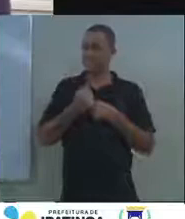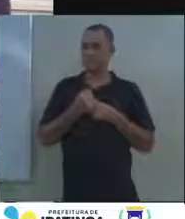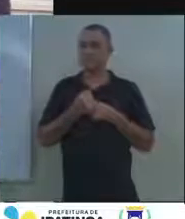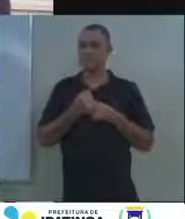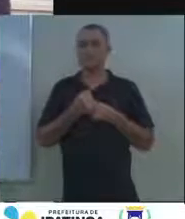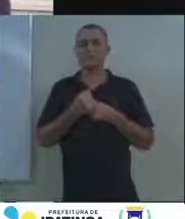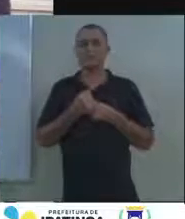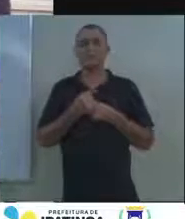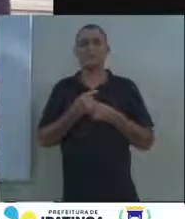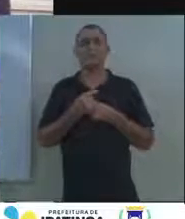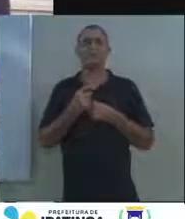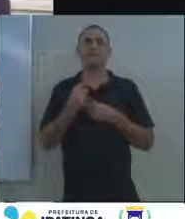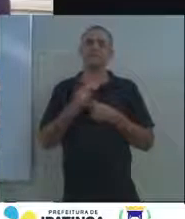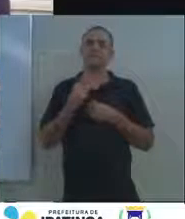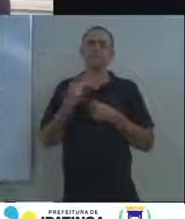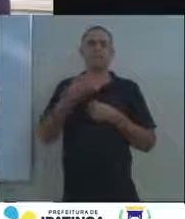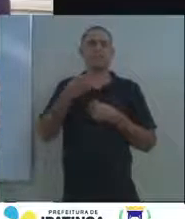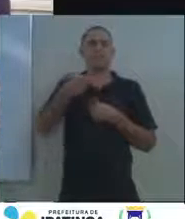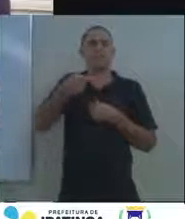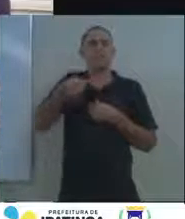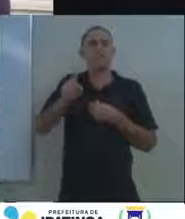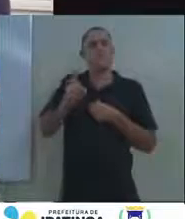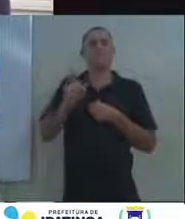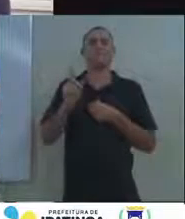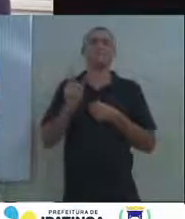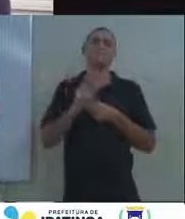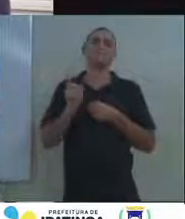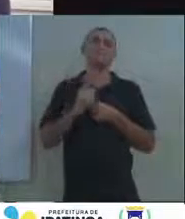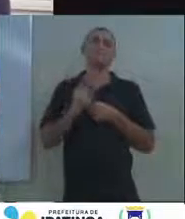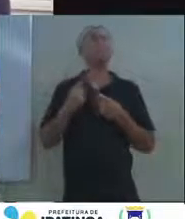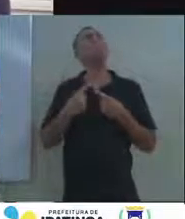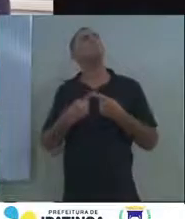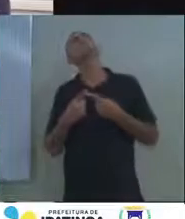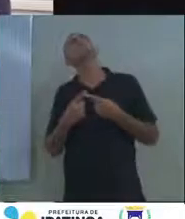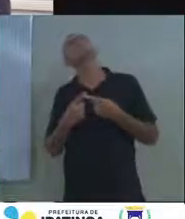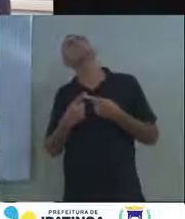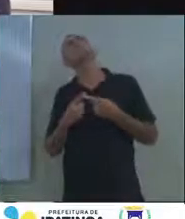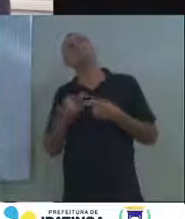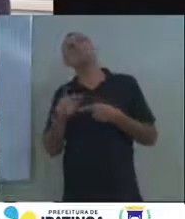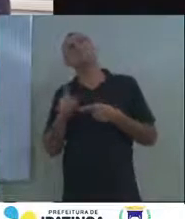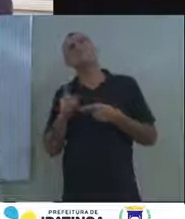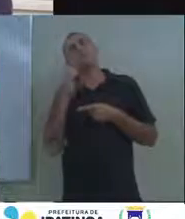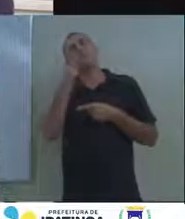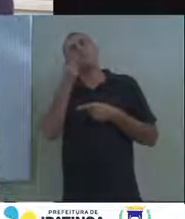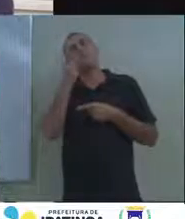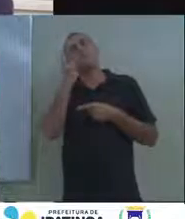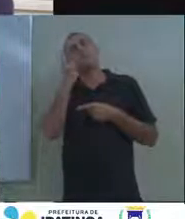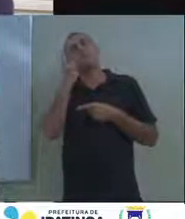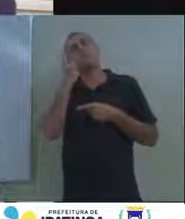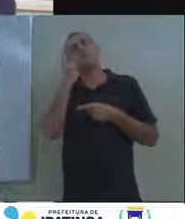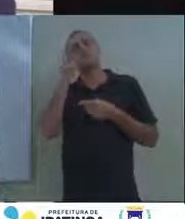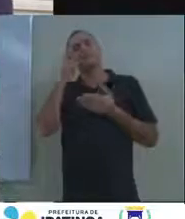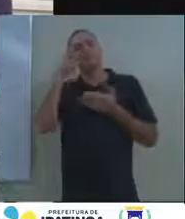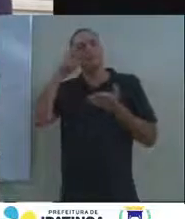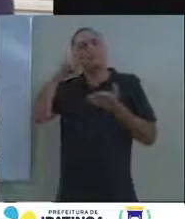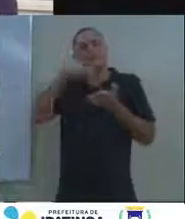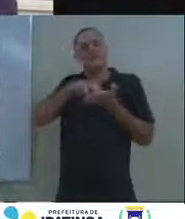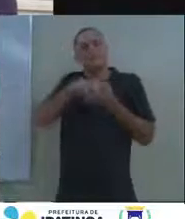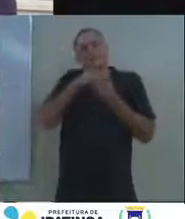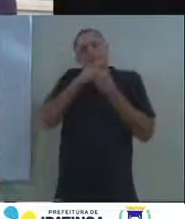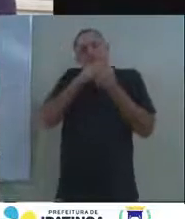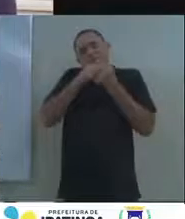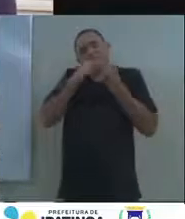A questão é que eu não fui. Como assim você não foi? Acordou tarde?